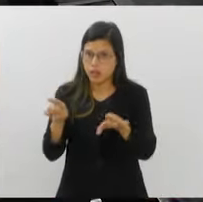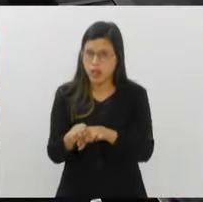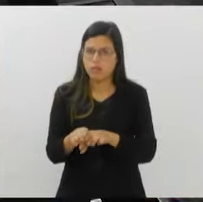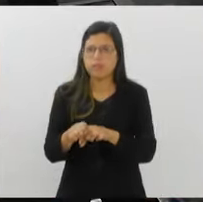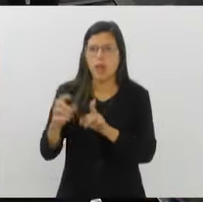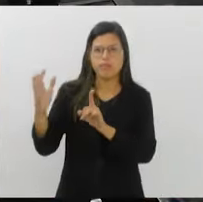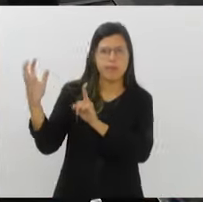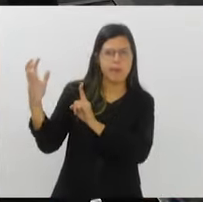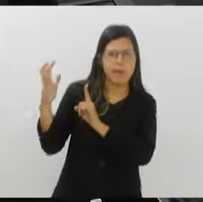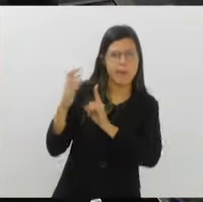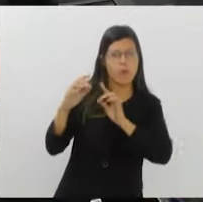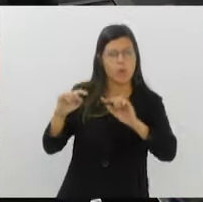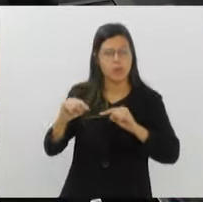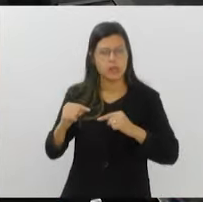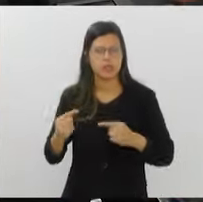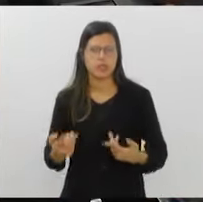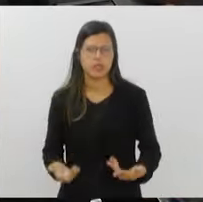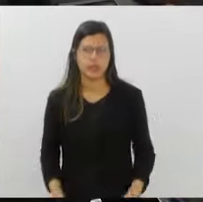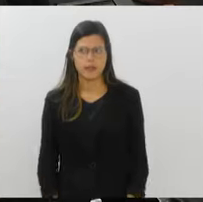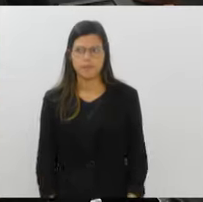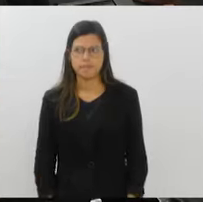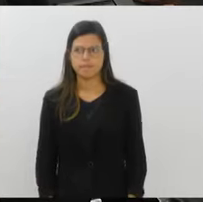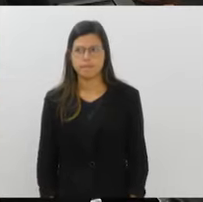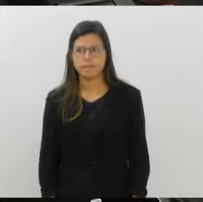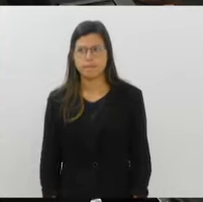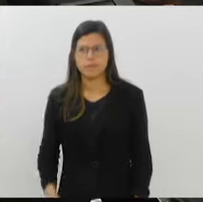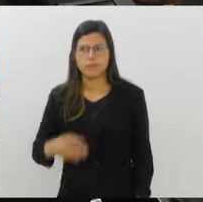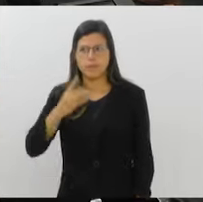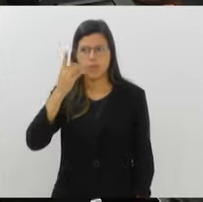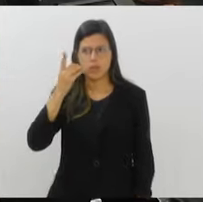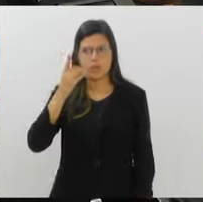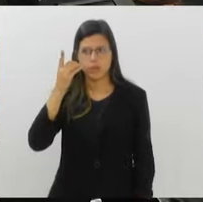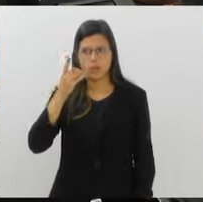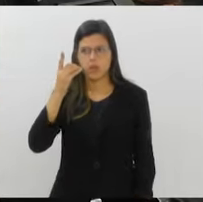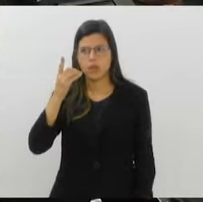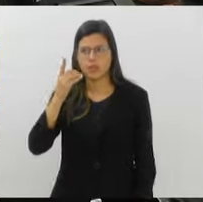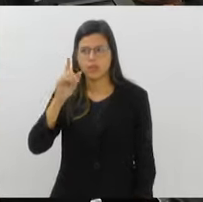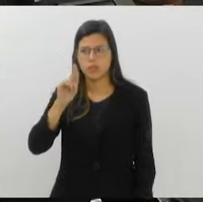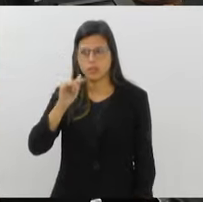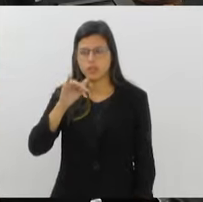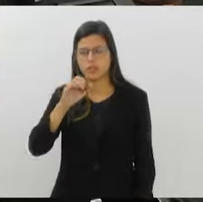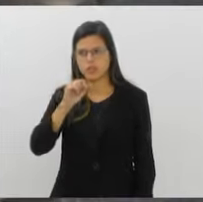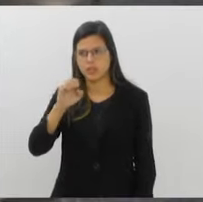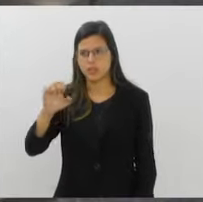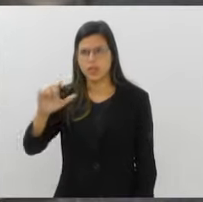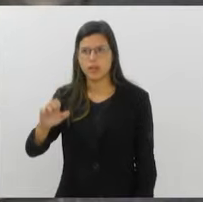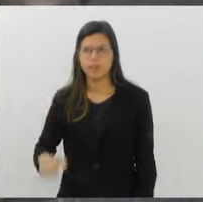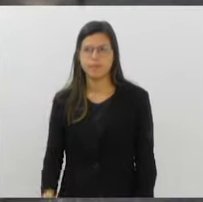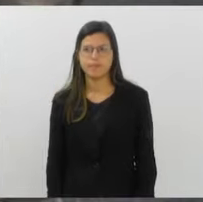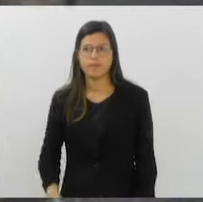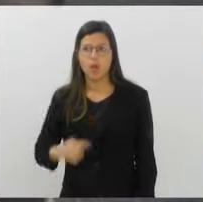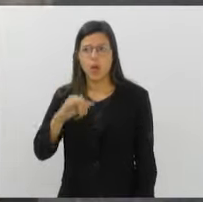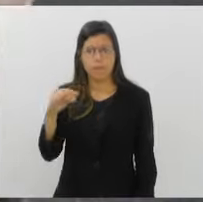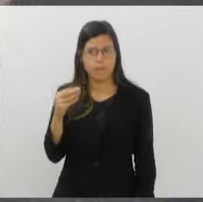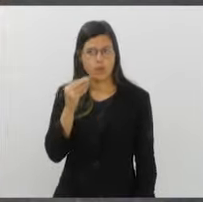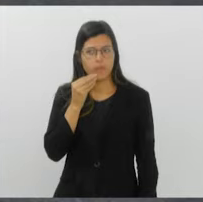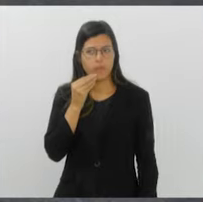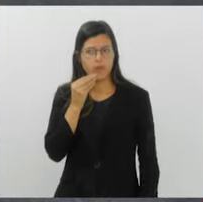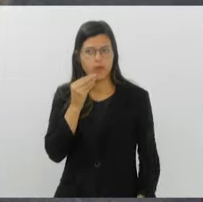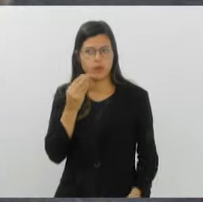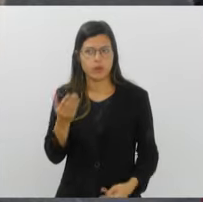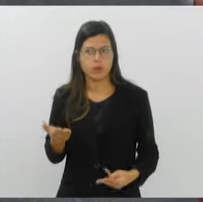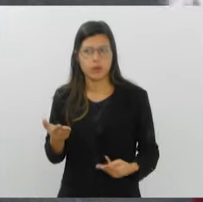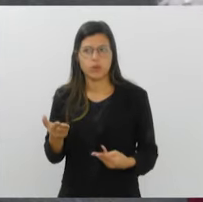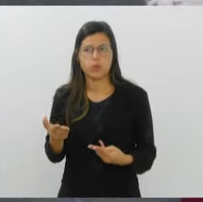nosso procurador. Pela ordem, senhora presidente. Deputada Gisele. Aproveito fazendo jus das palavras